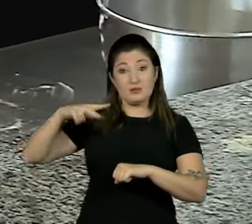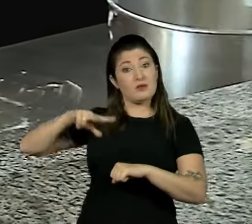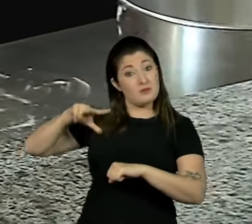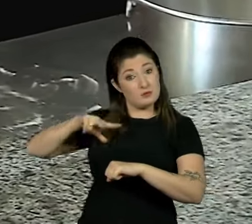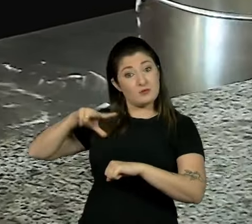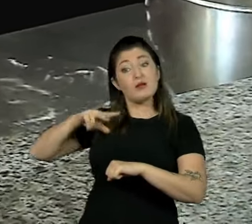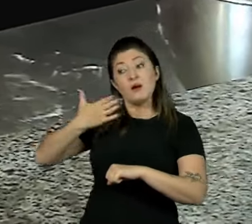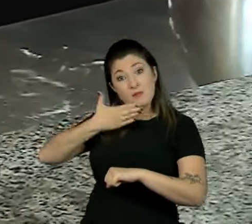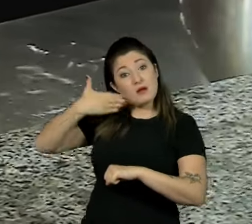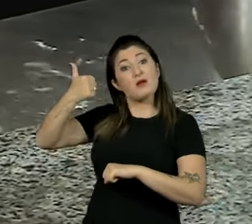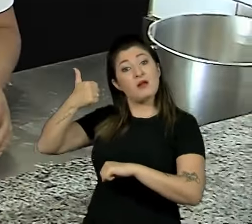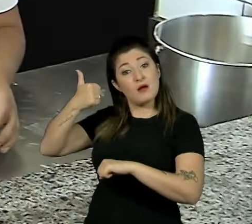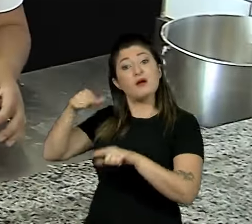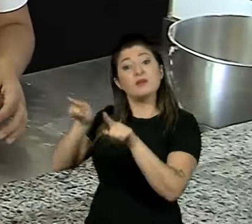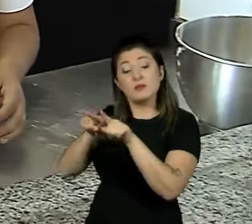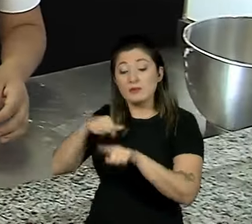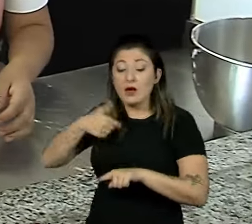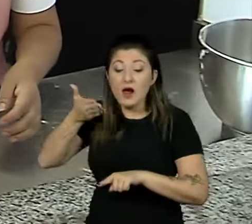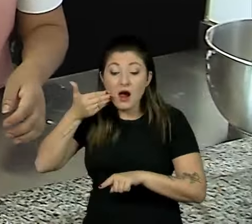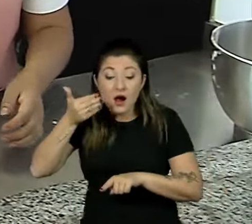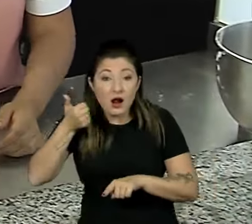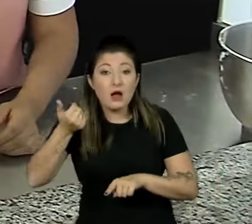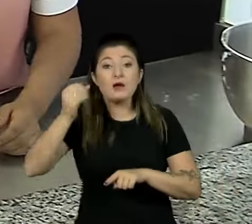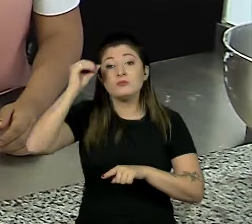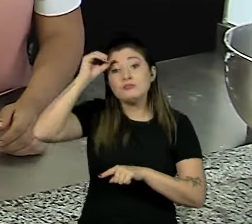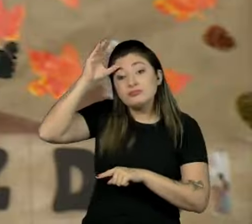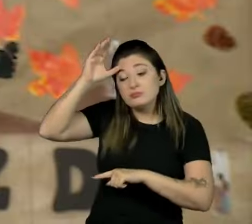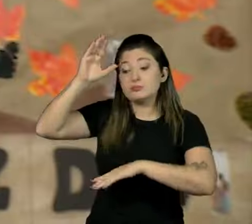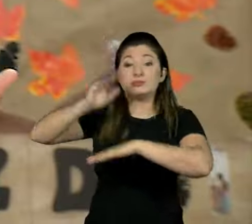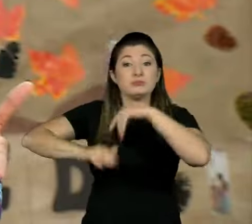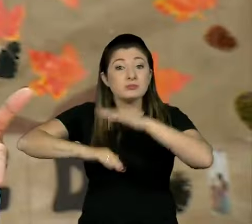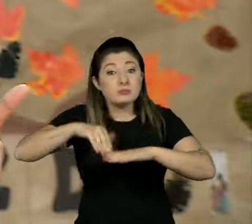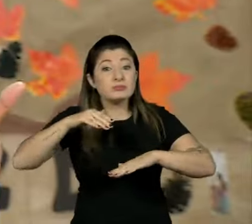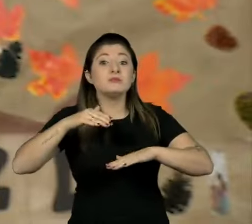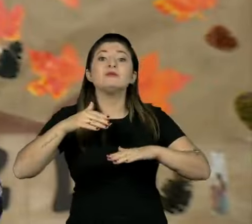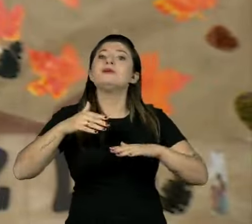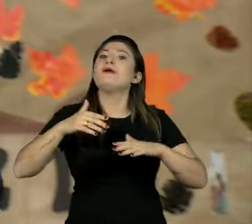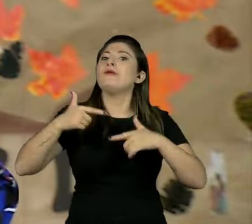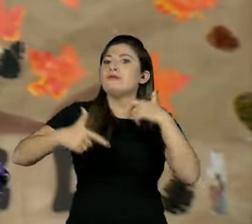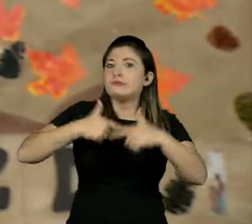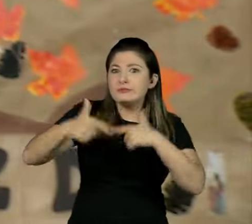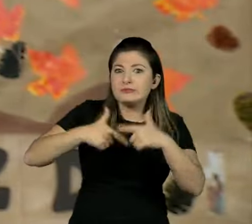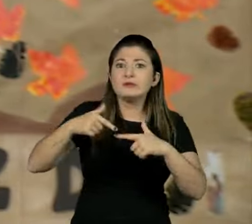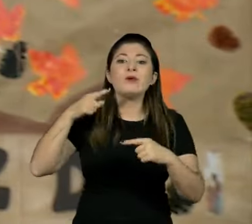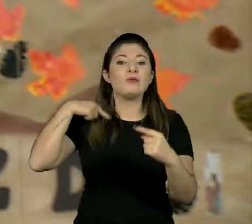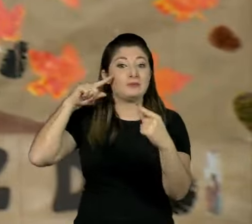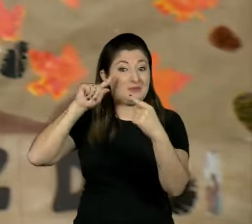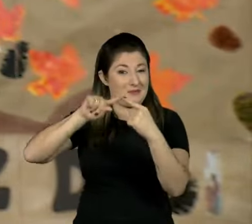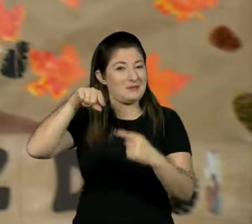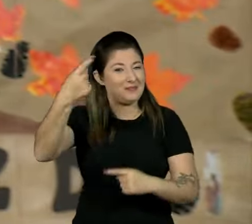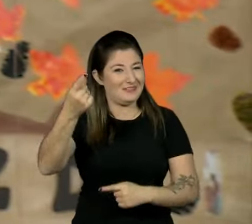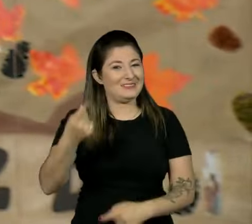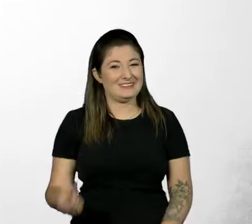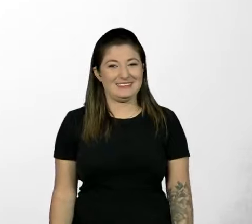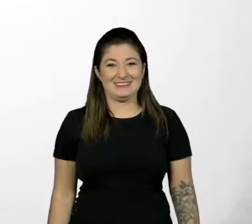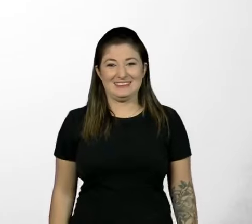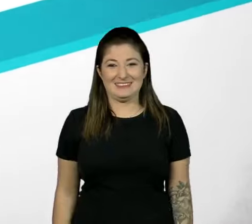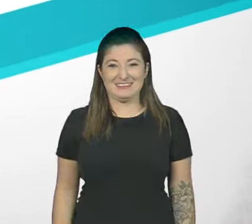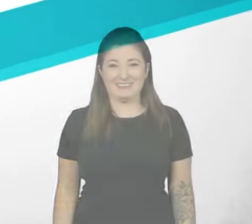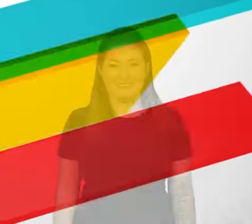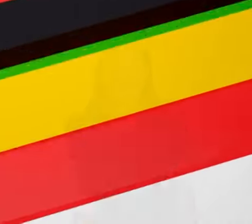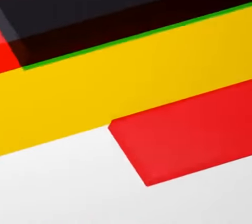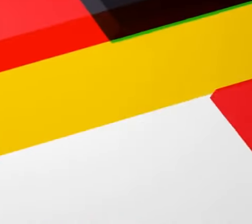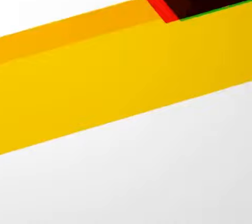de conhecimento, de uma qualificação profissional. É no próximo bloco, a gente já volta.